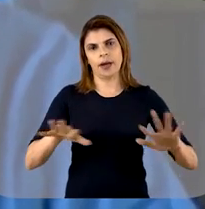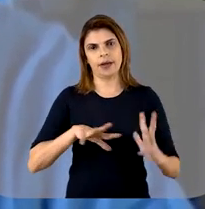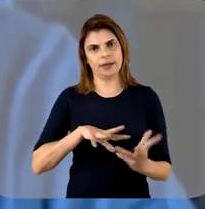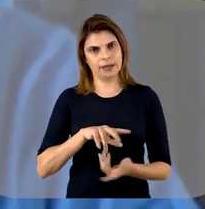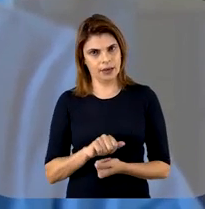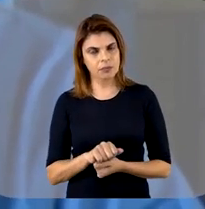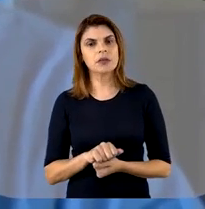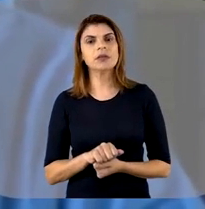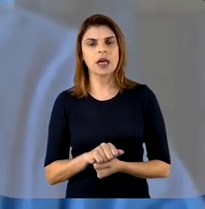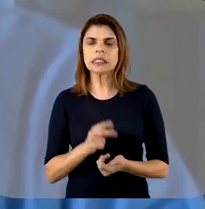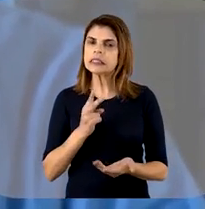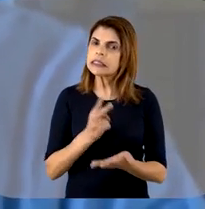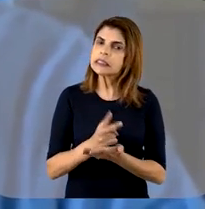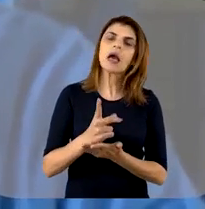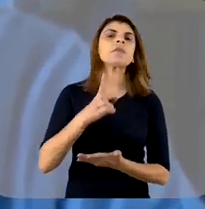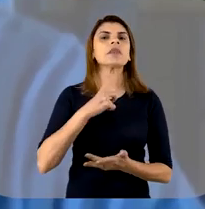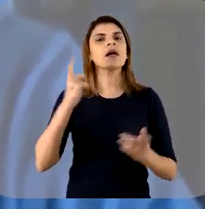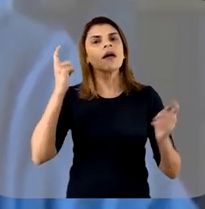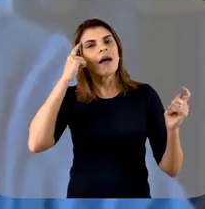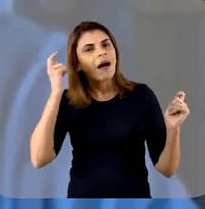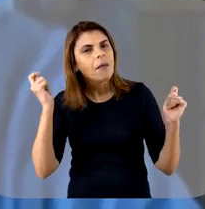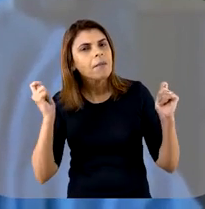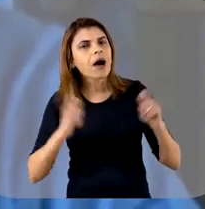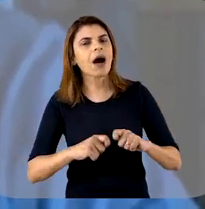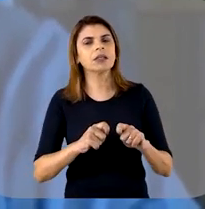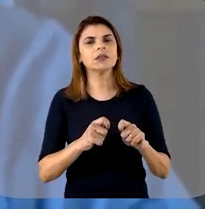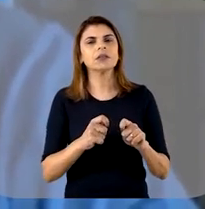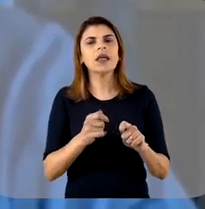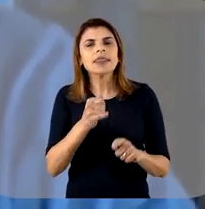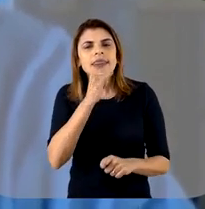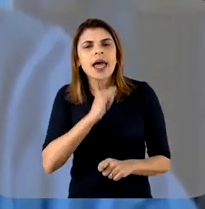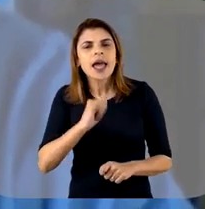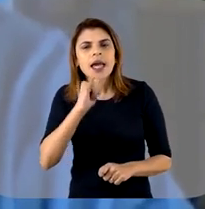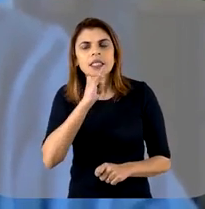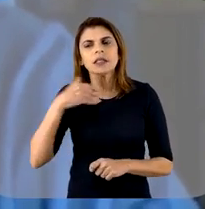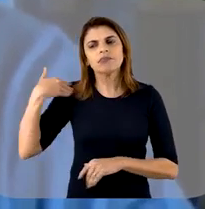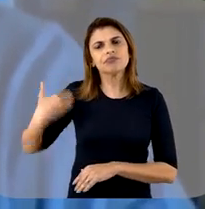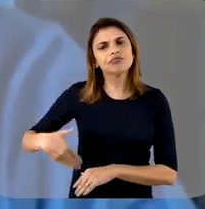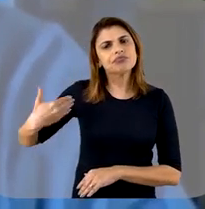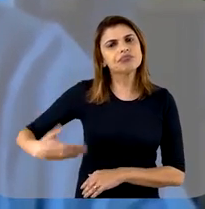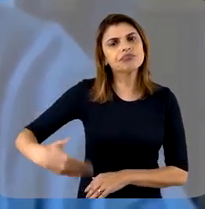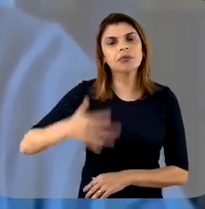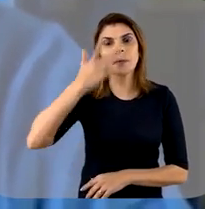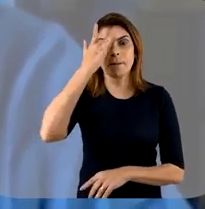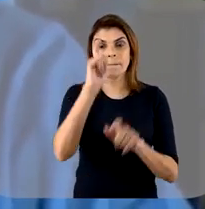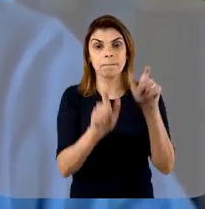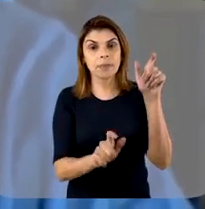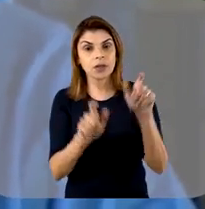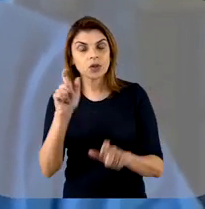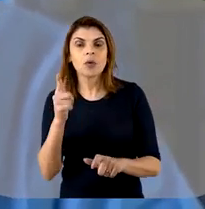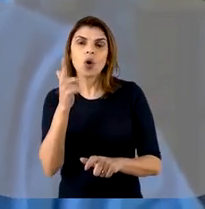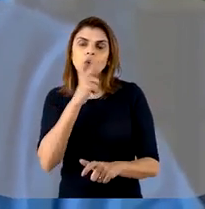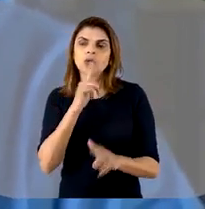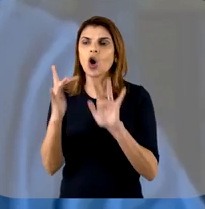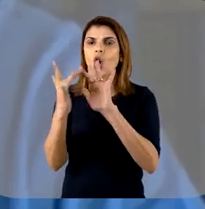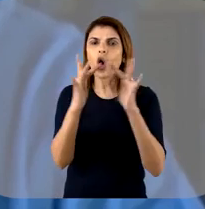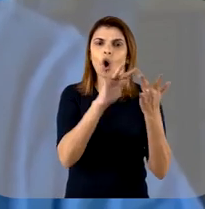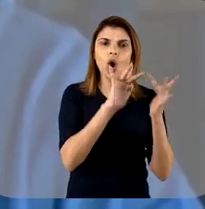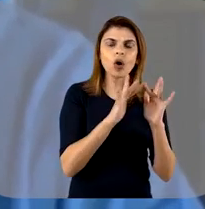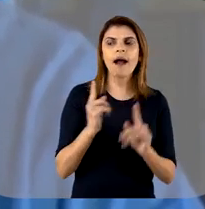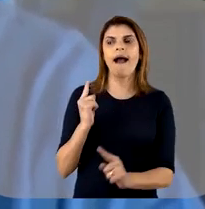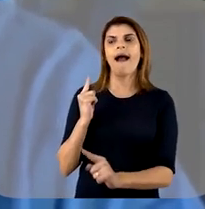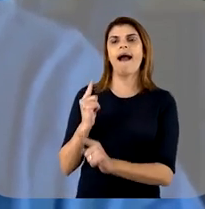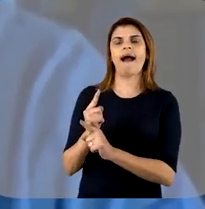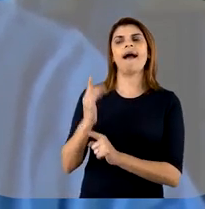É você ter uma capacidade de você testar rotineiramente as pessoas, né, para que você possa